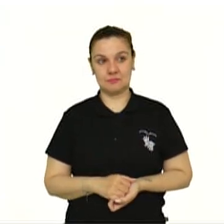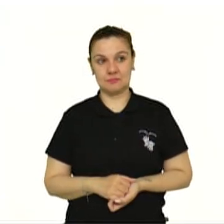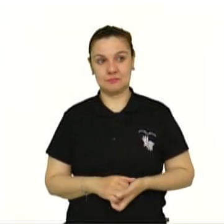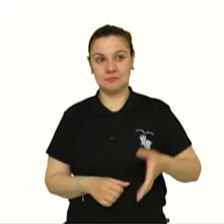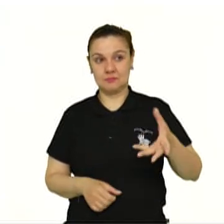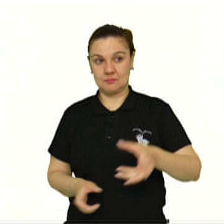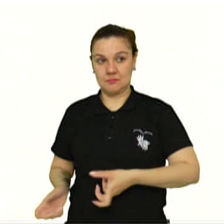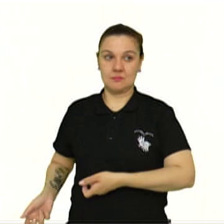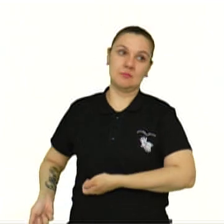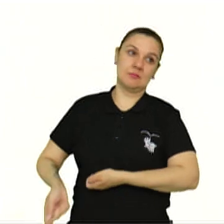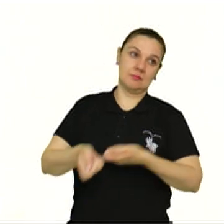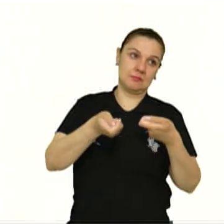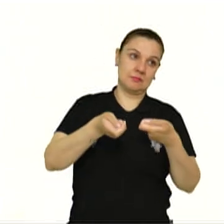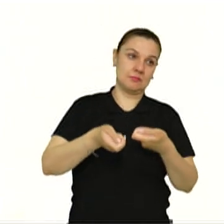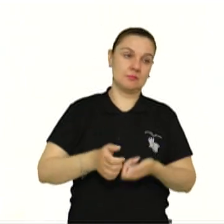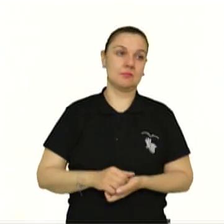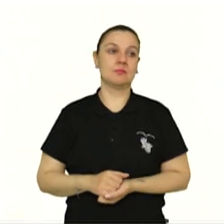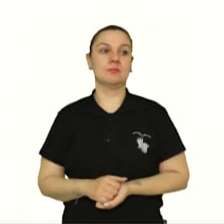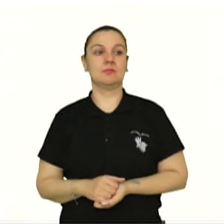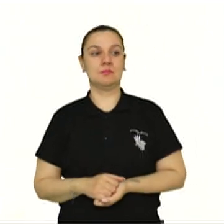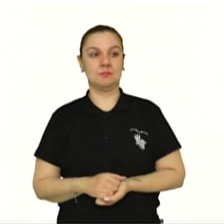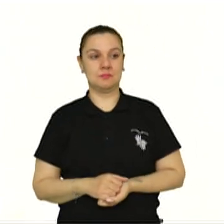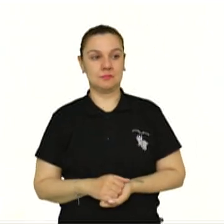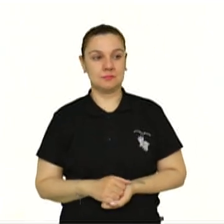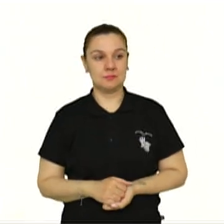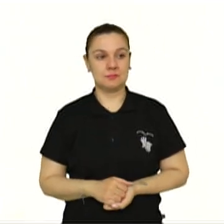minha outra aqui para fazer o movimento lá.